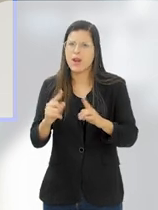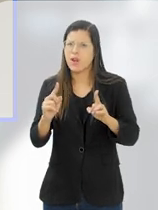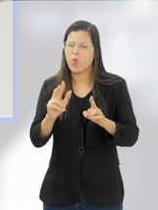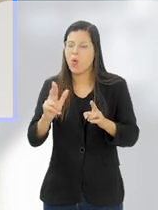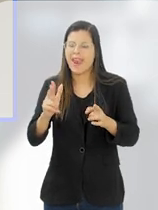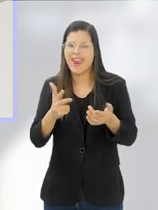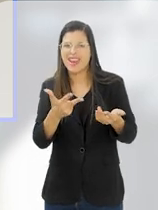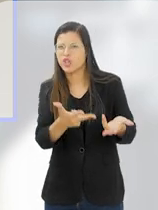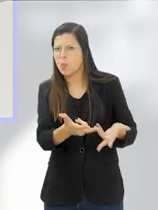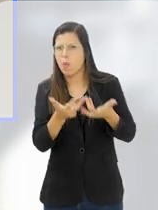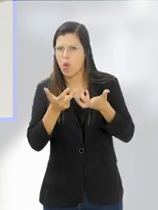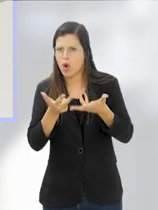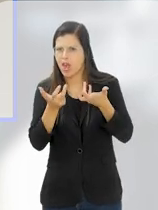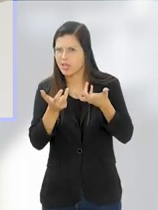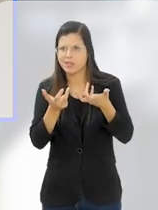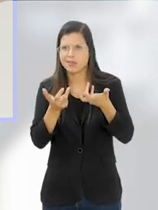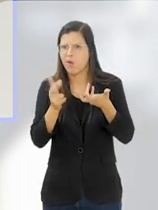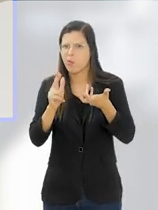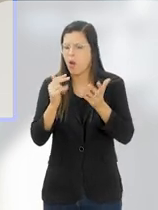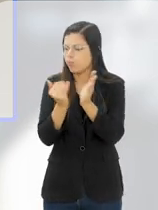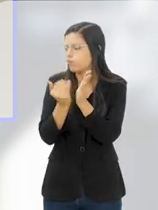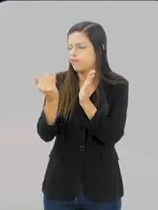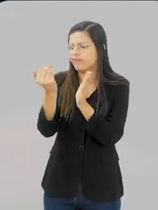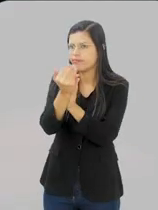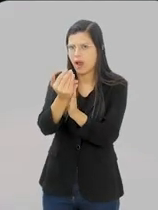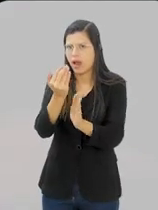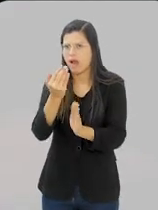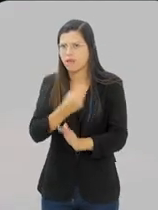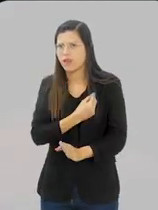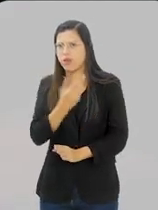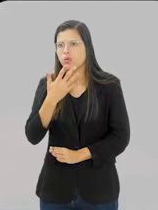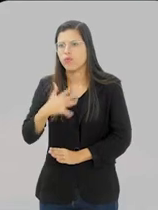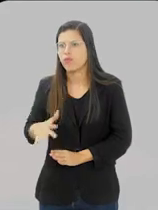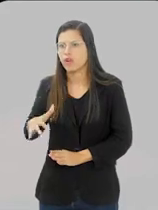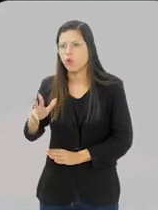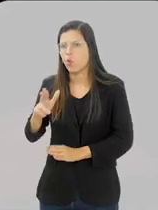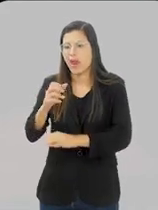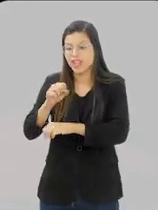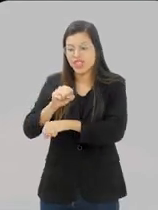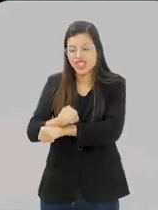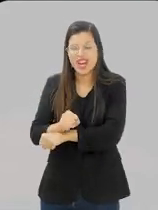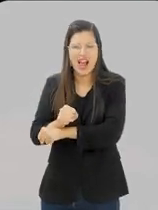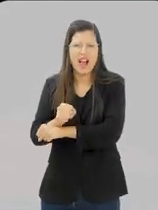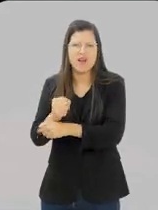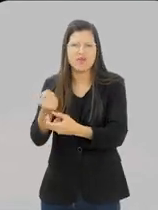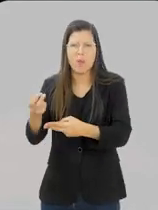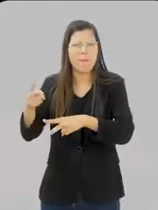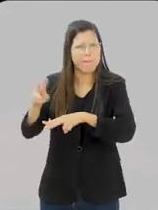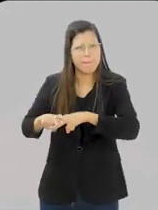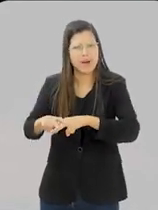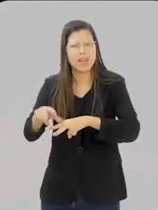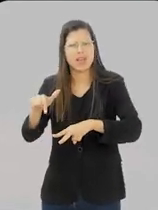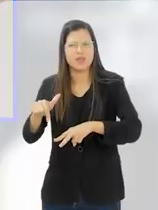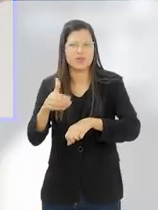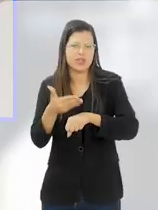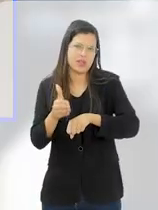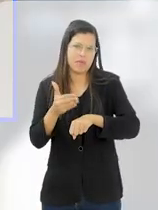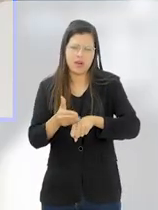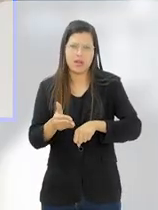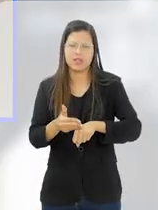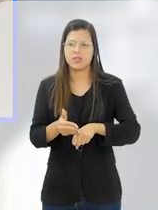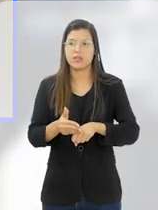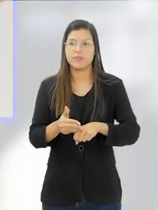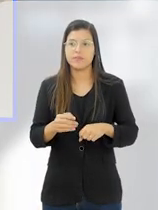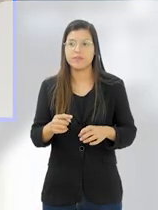não exploram, não esgotam a vida dos filhos, não tornam eles escravos desse tipo de mundo, desse tipo de